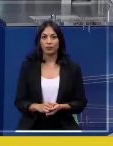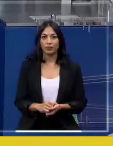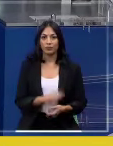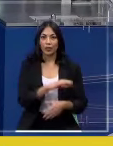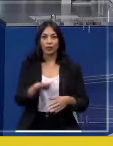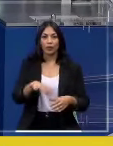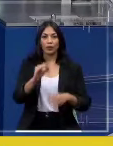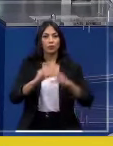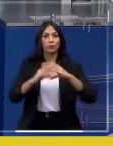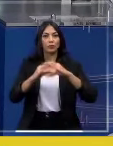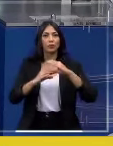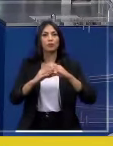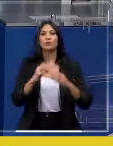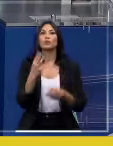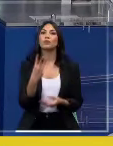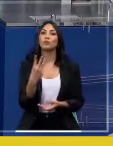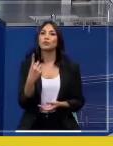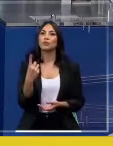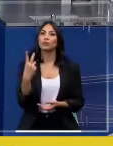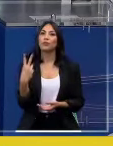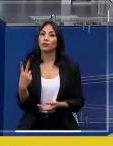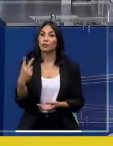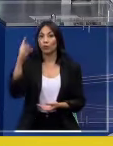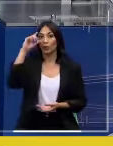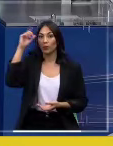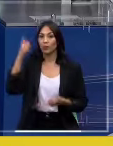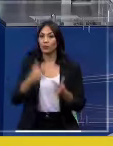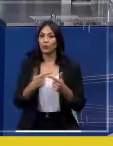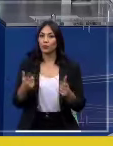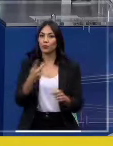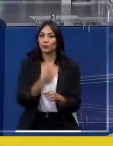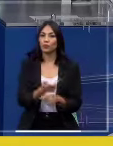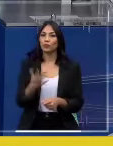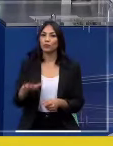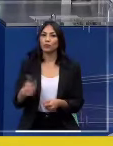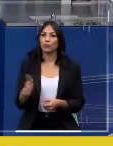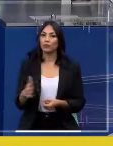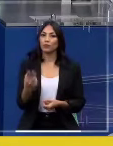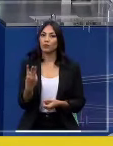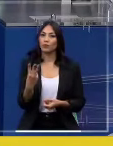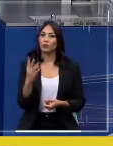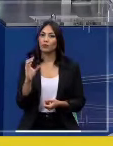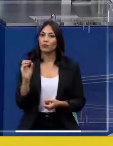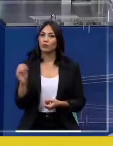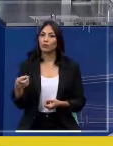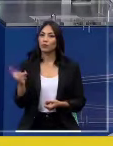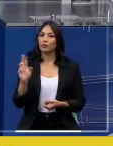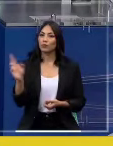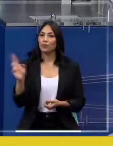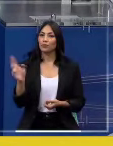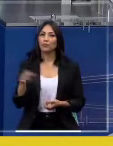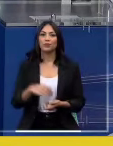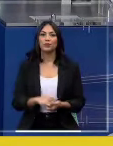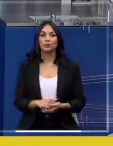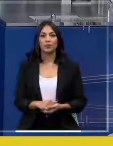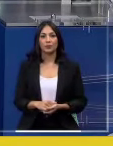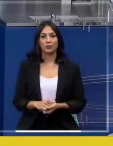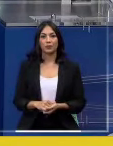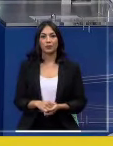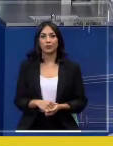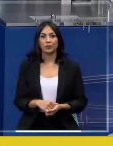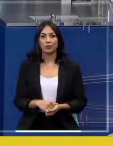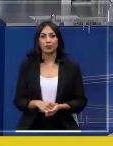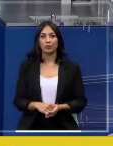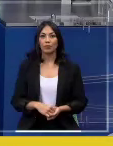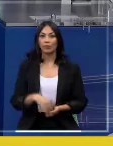sorteio concurso 312 do dia de sorte prêmio estimado em 300 mil reais o